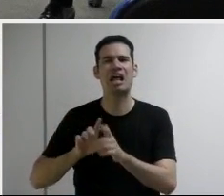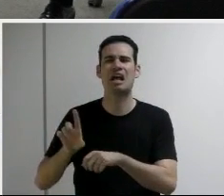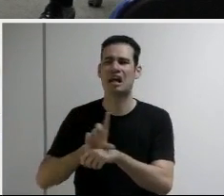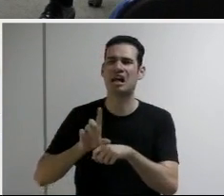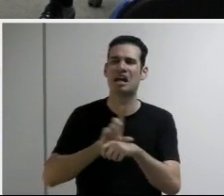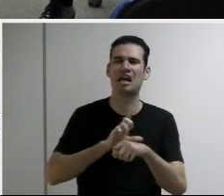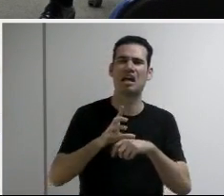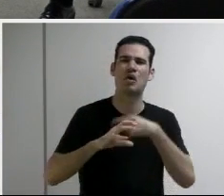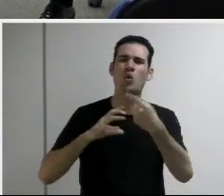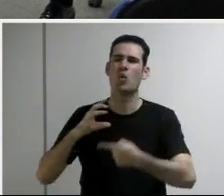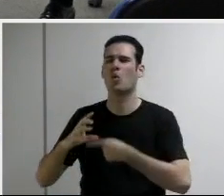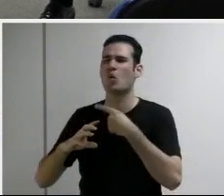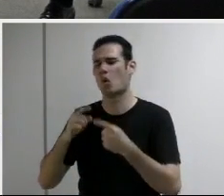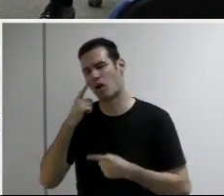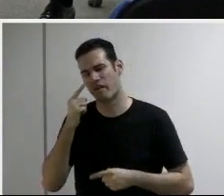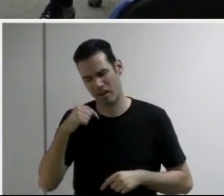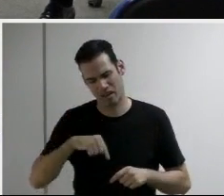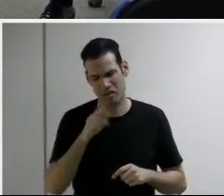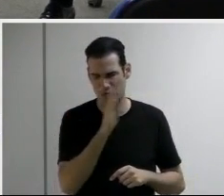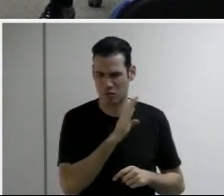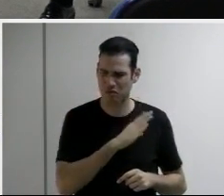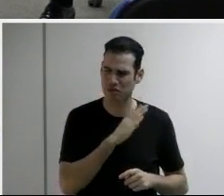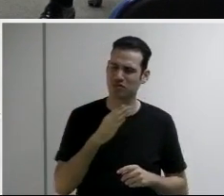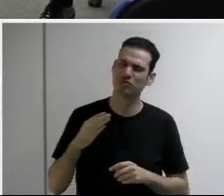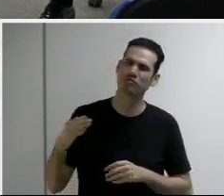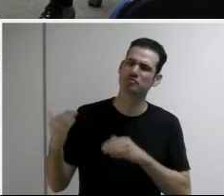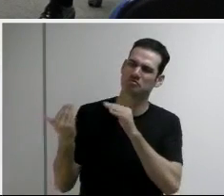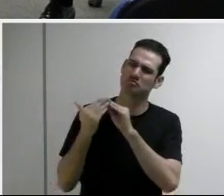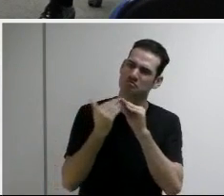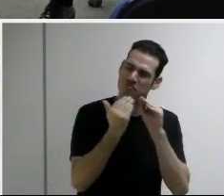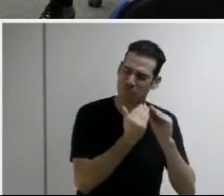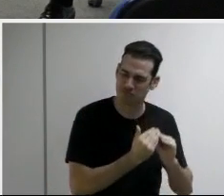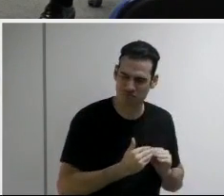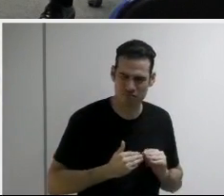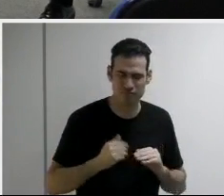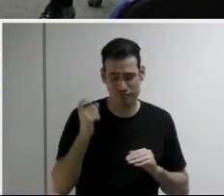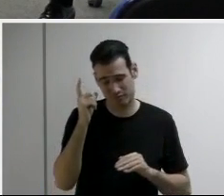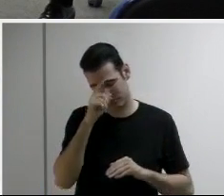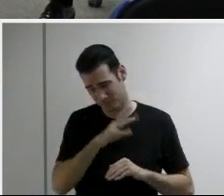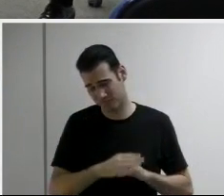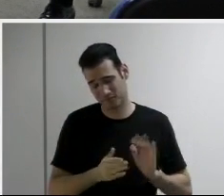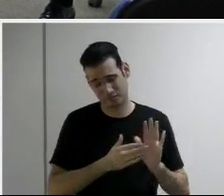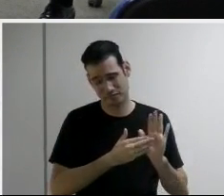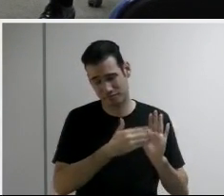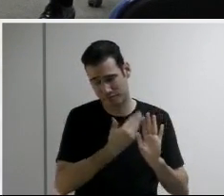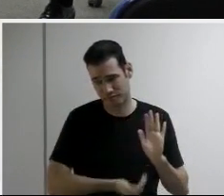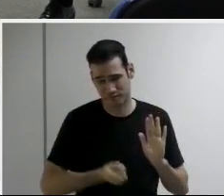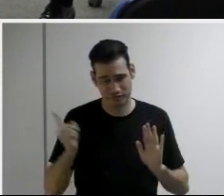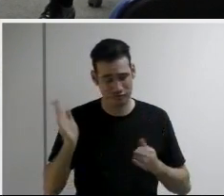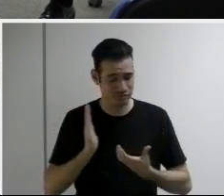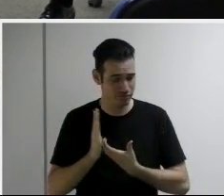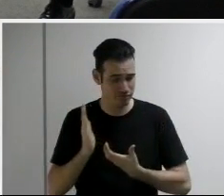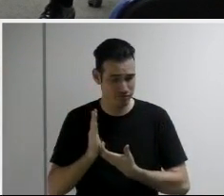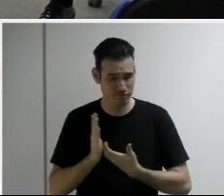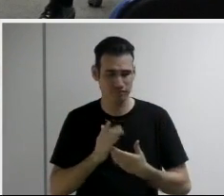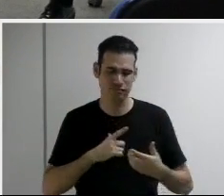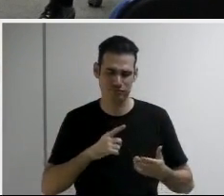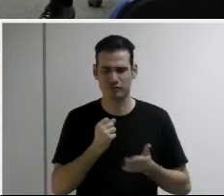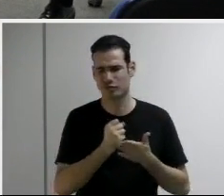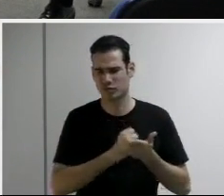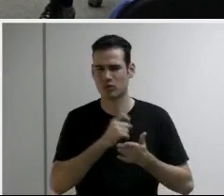restrições orçamentárias. Essa era uma questão. Nessa versão que foi aprovada pela Câmara, de fato, se traz as cláusulas contratuais, a